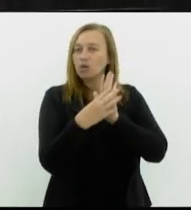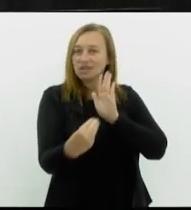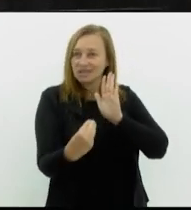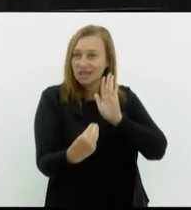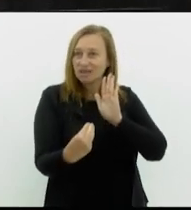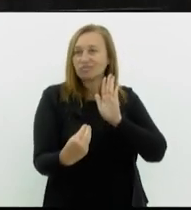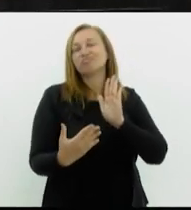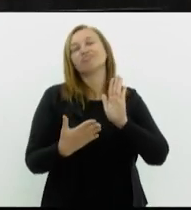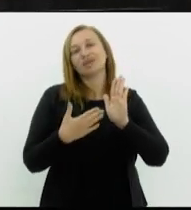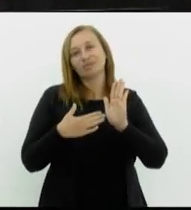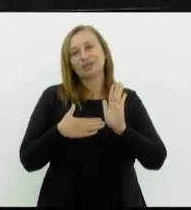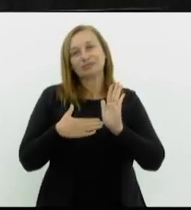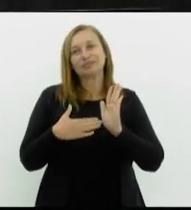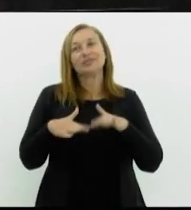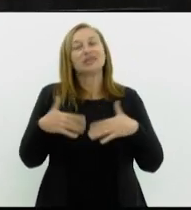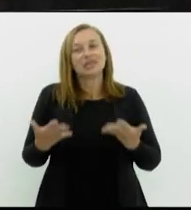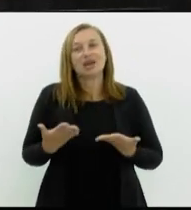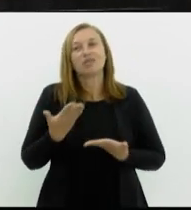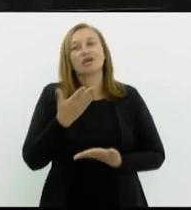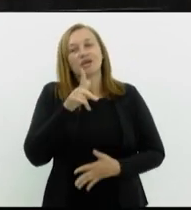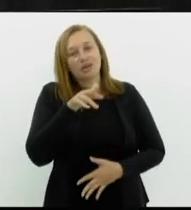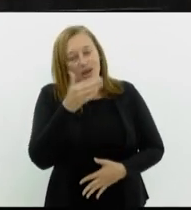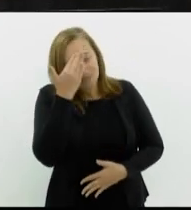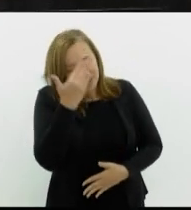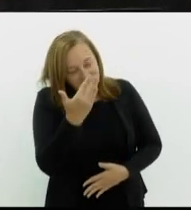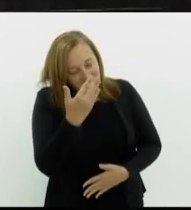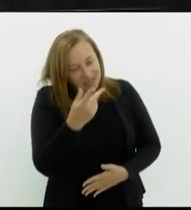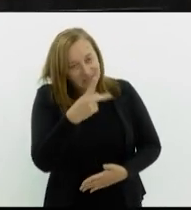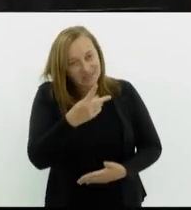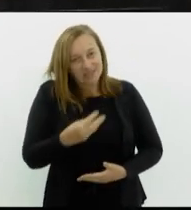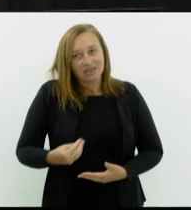considero o Sveiter um exemplo. Então, meu irmão, muito obrigado por ter vindo aqui.